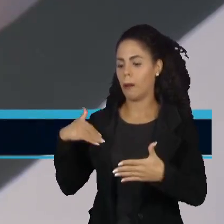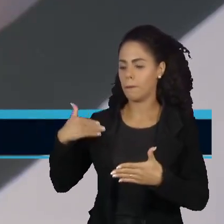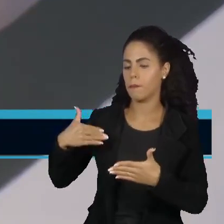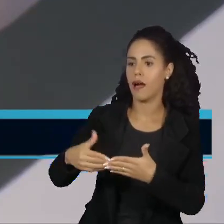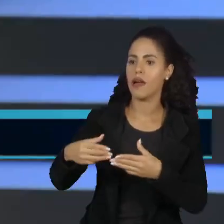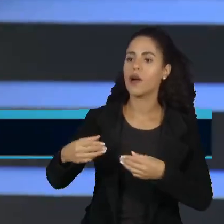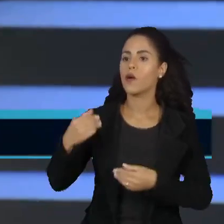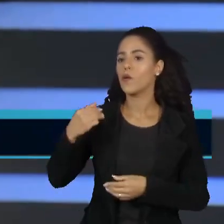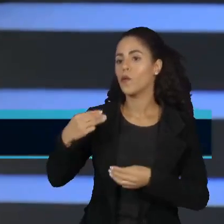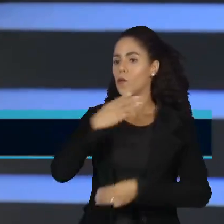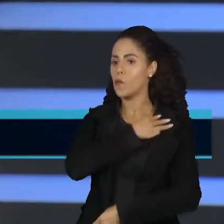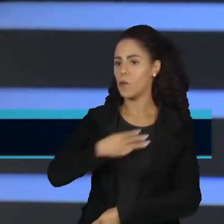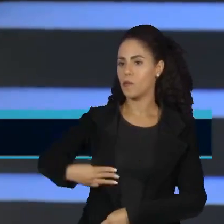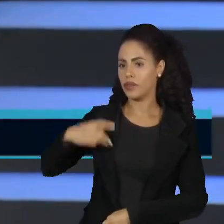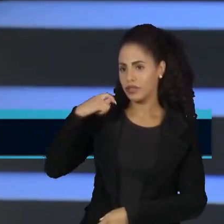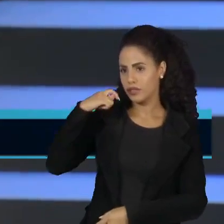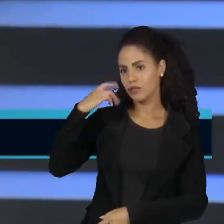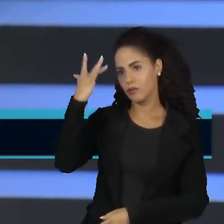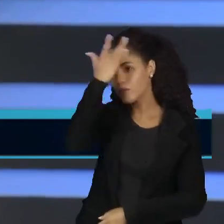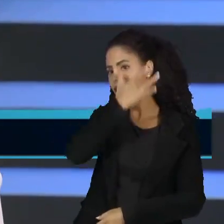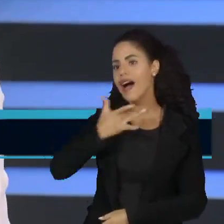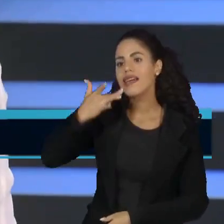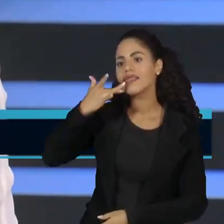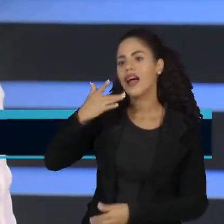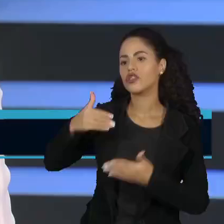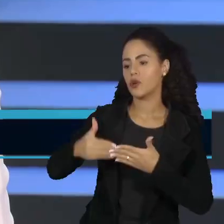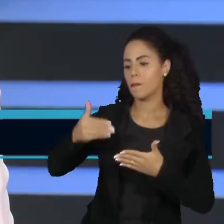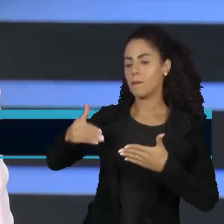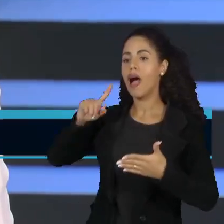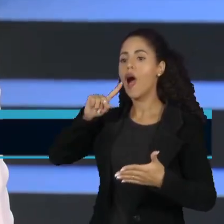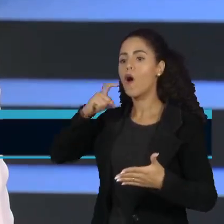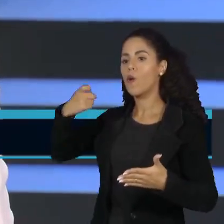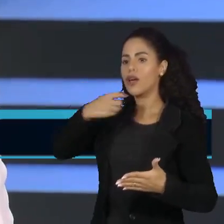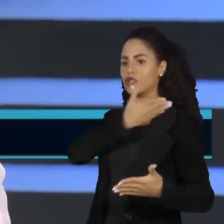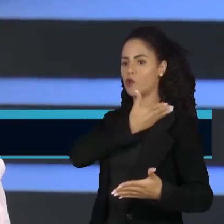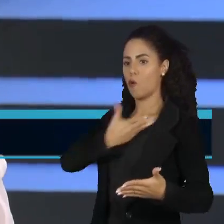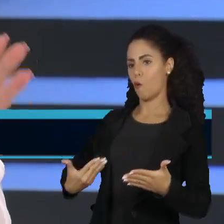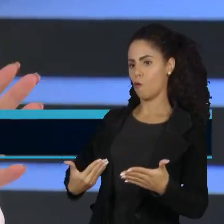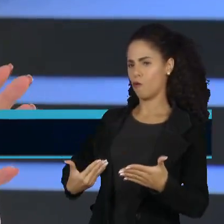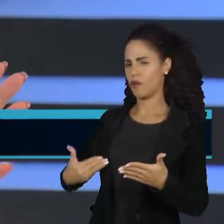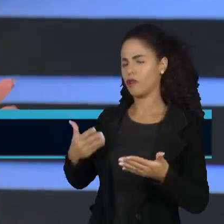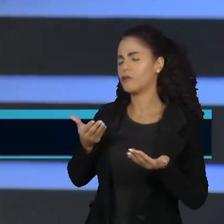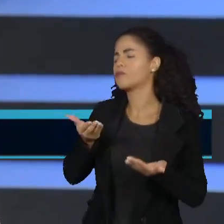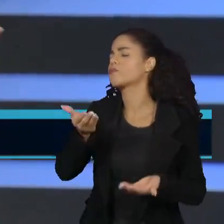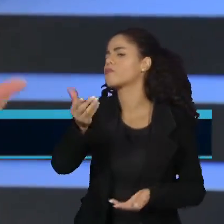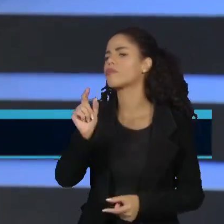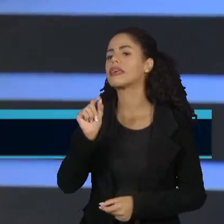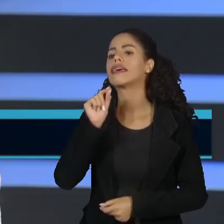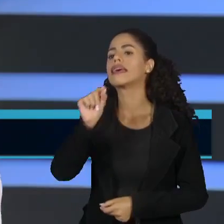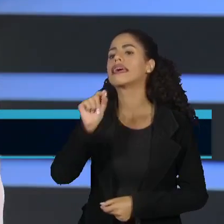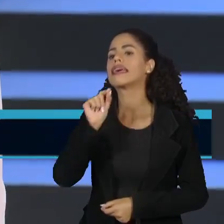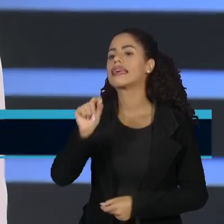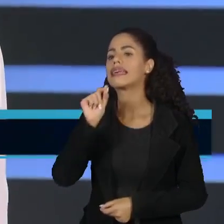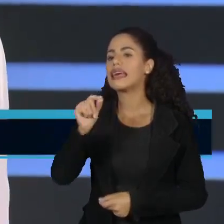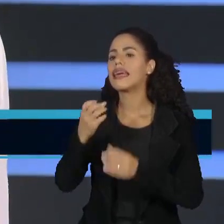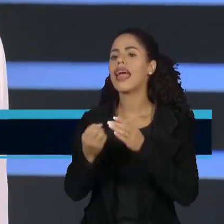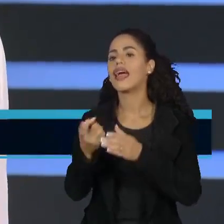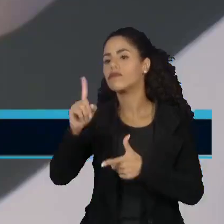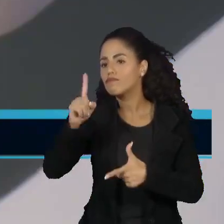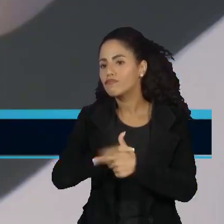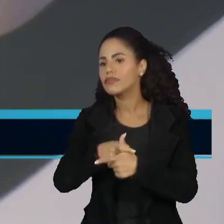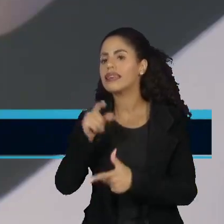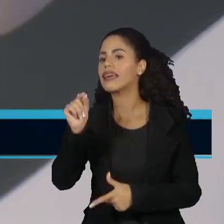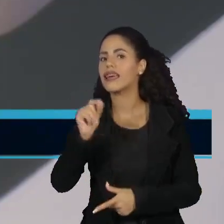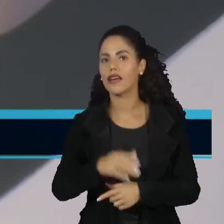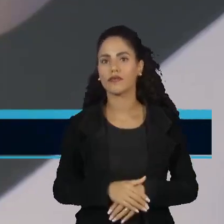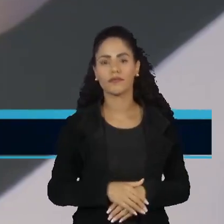Fazenda afirma que quem assinou essa fatura foi o governo anterior. Afinal de contas, quem é o pai da criança?